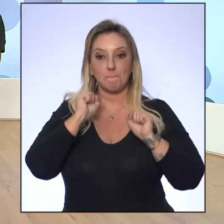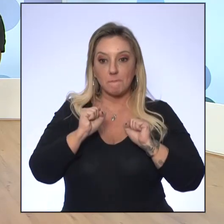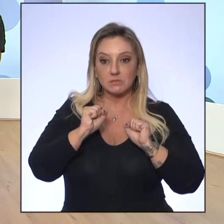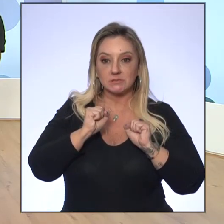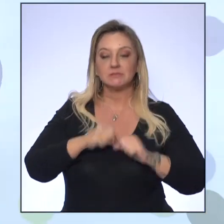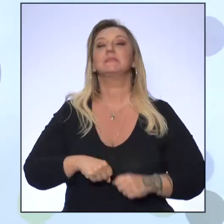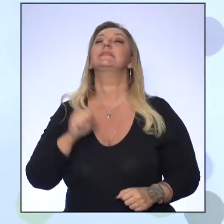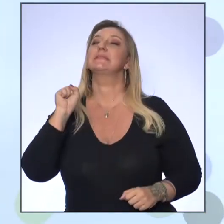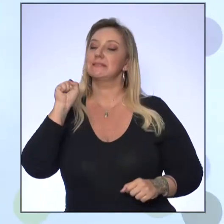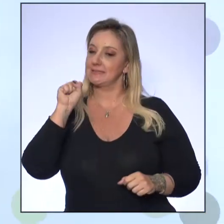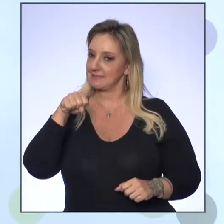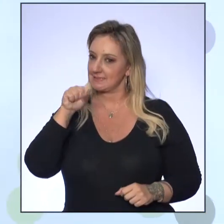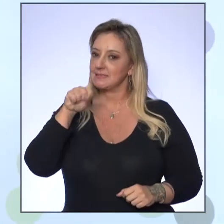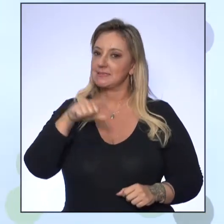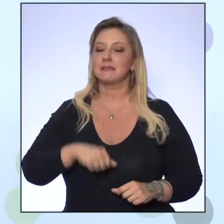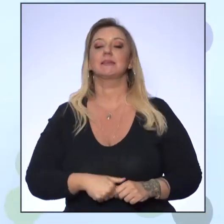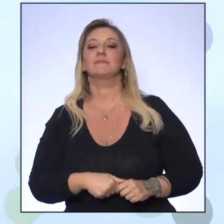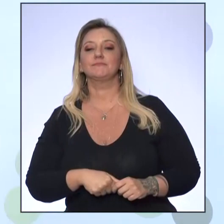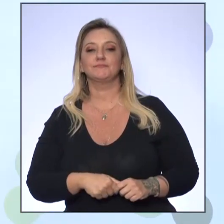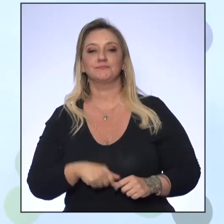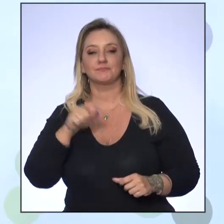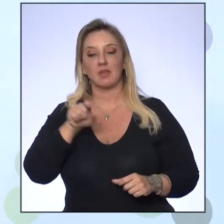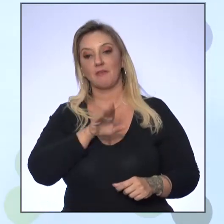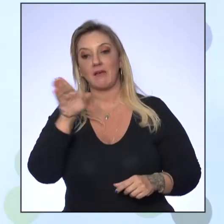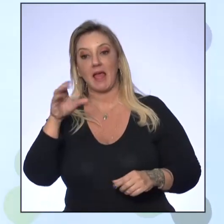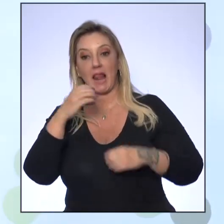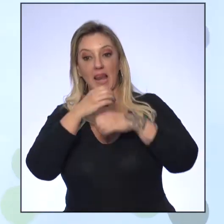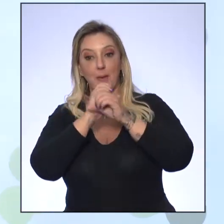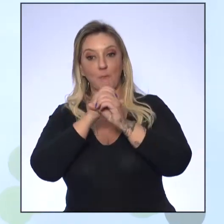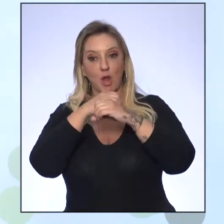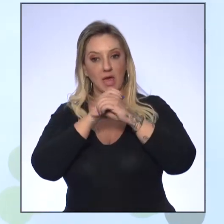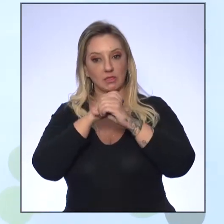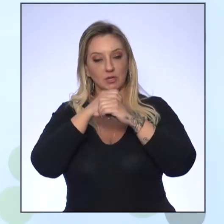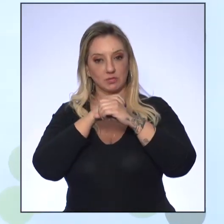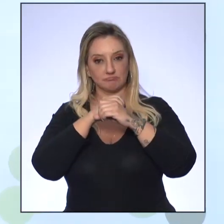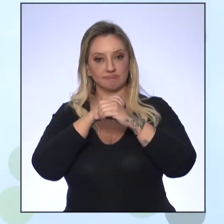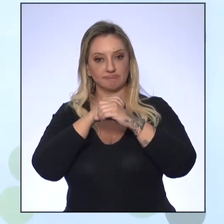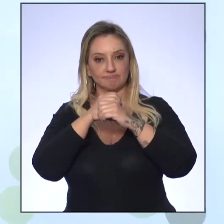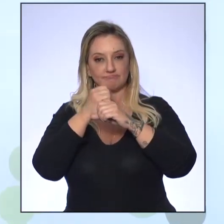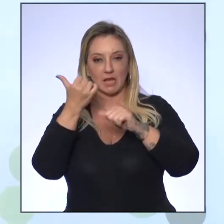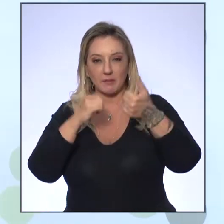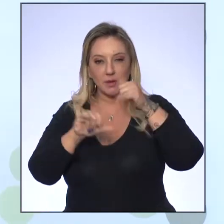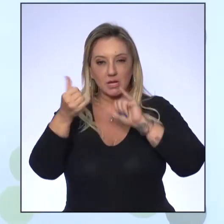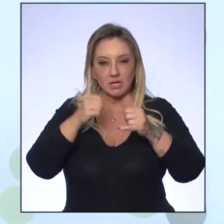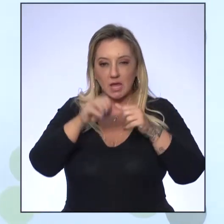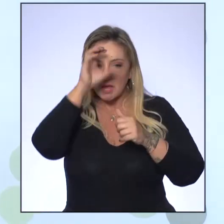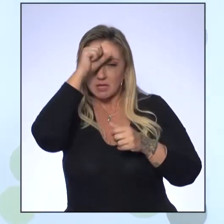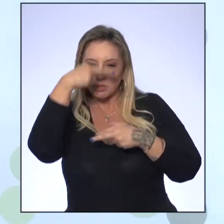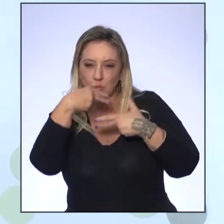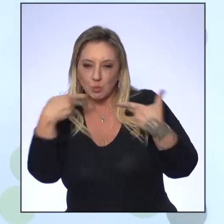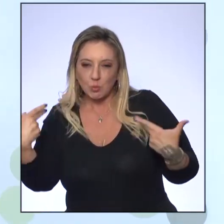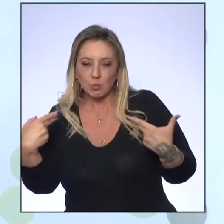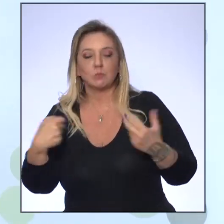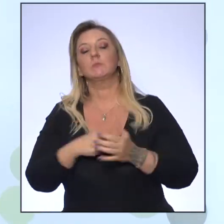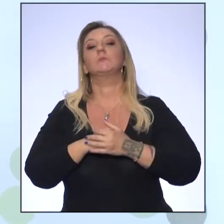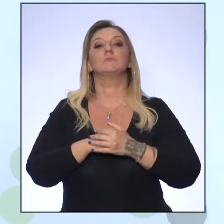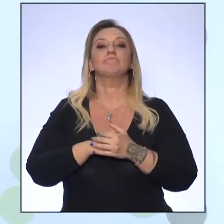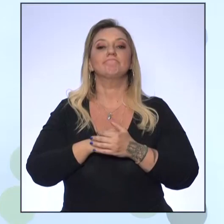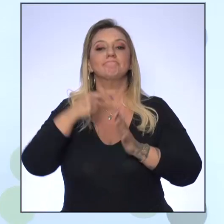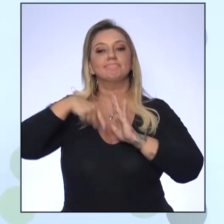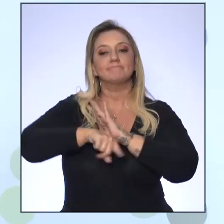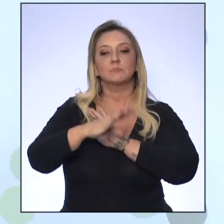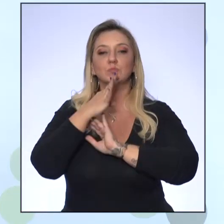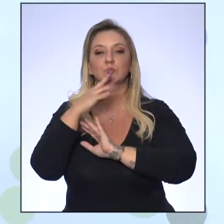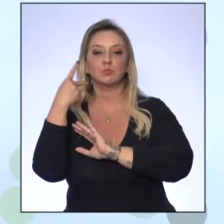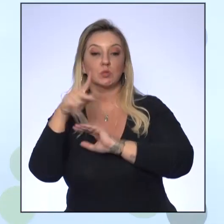possível? Sim. Você vai num laboratório para aprender como funciona, como manipula os equipamentos, aprofundar